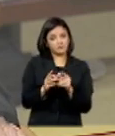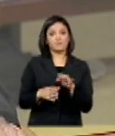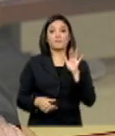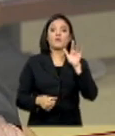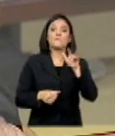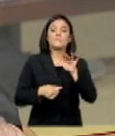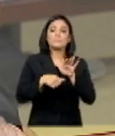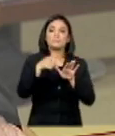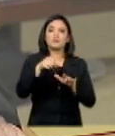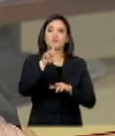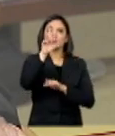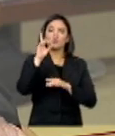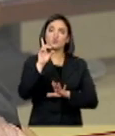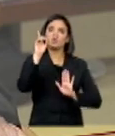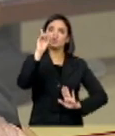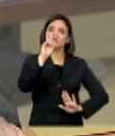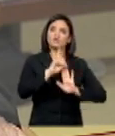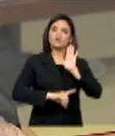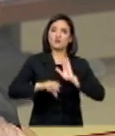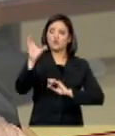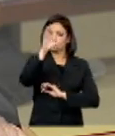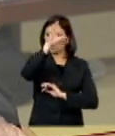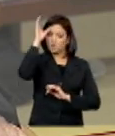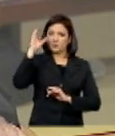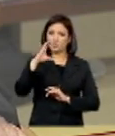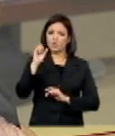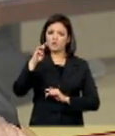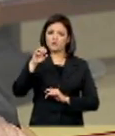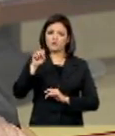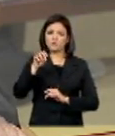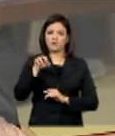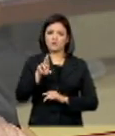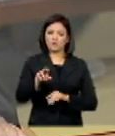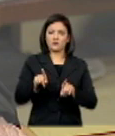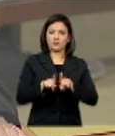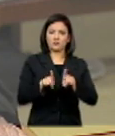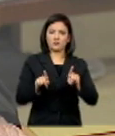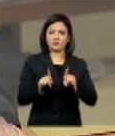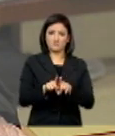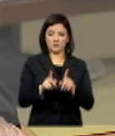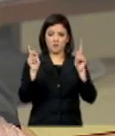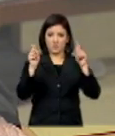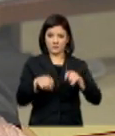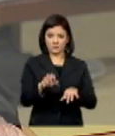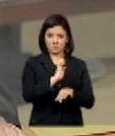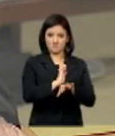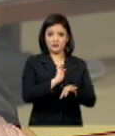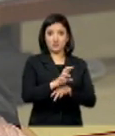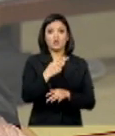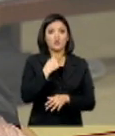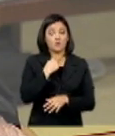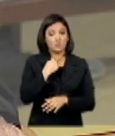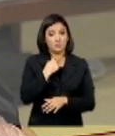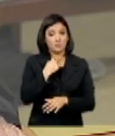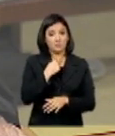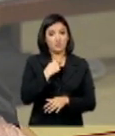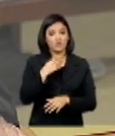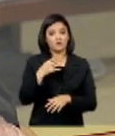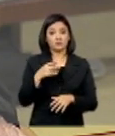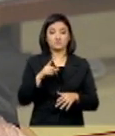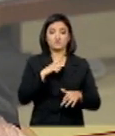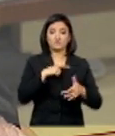direito do consumidor mercê de abarcar a competência concorrente os estados-membros não pode conduzir a frustração da